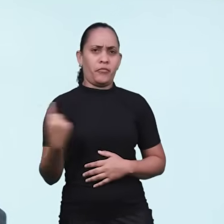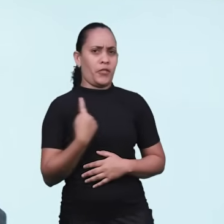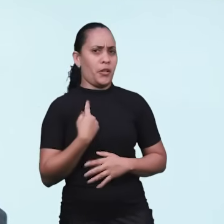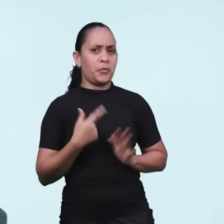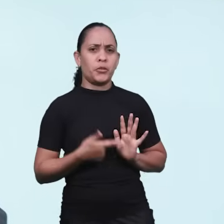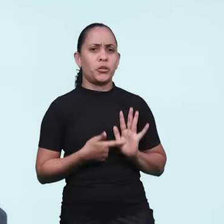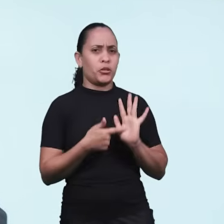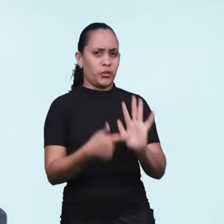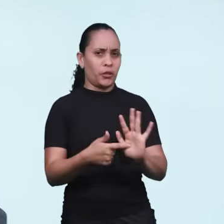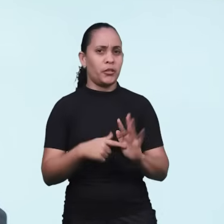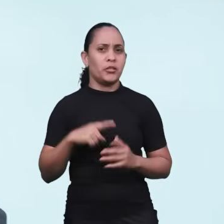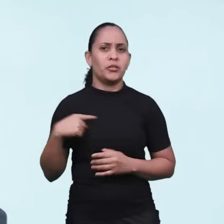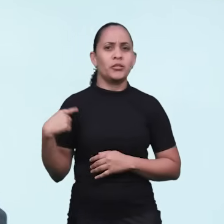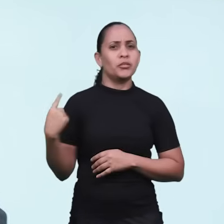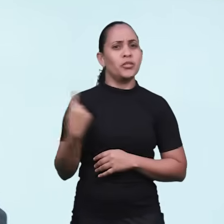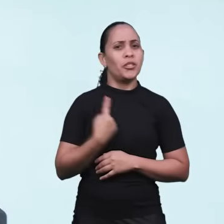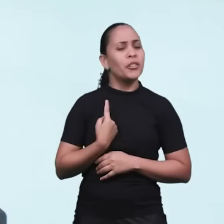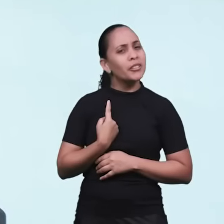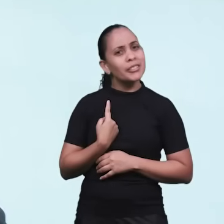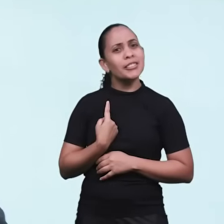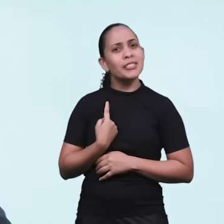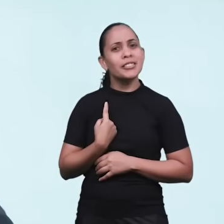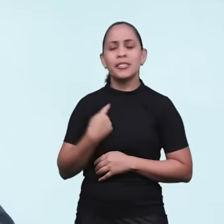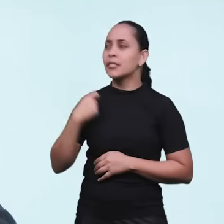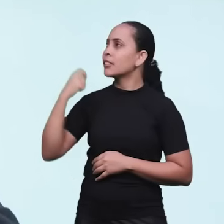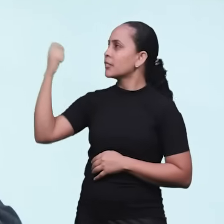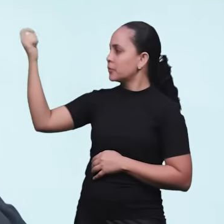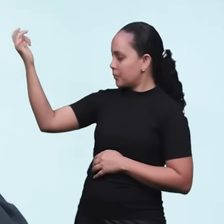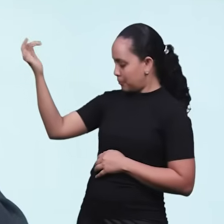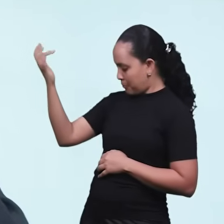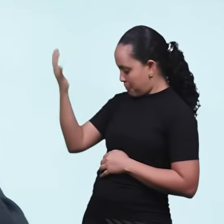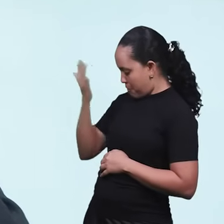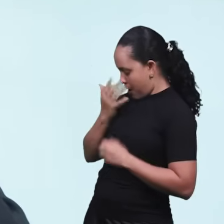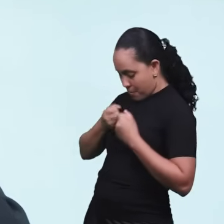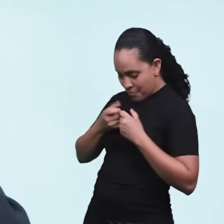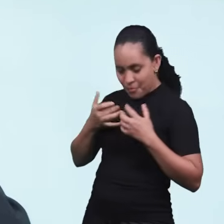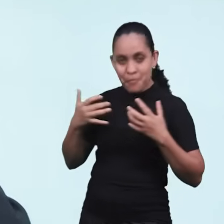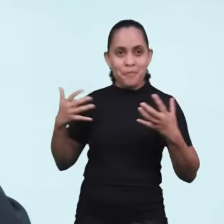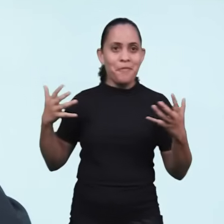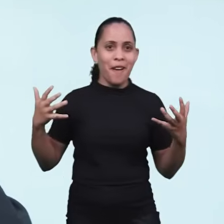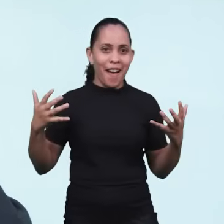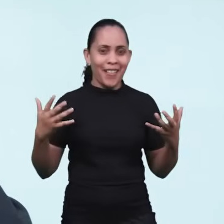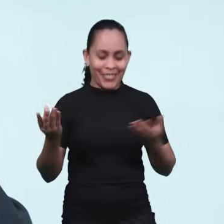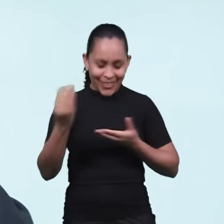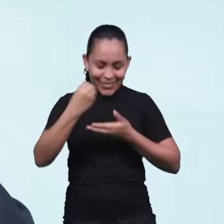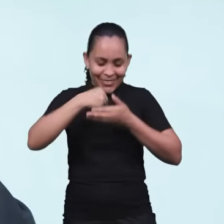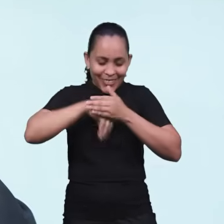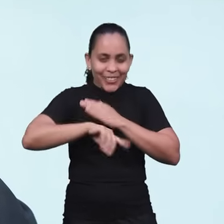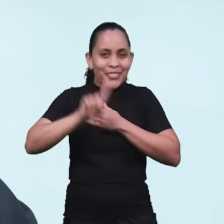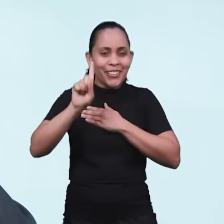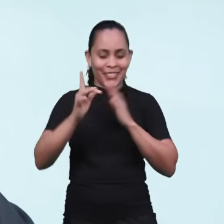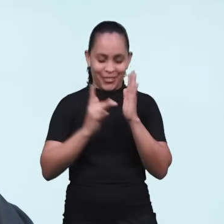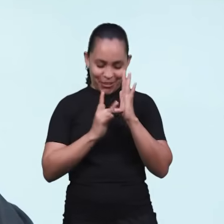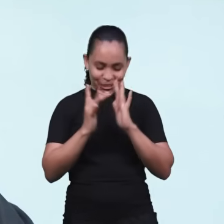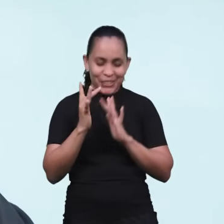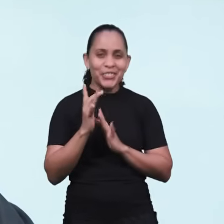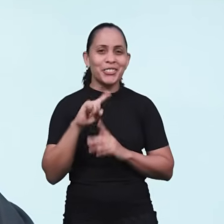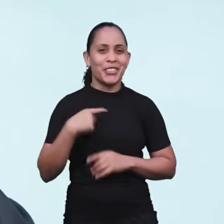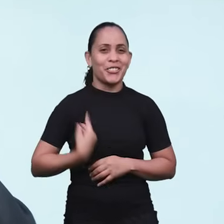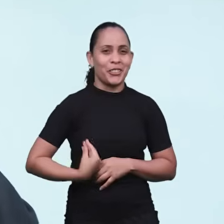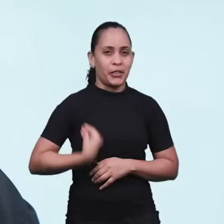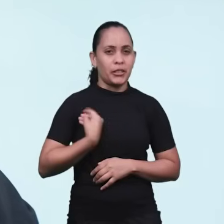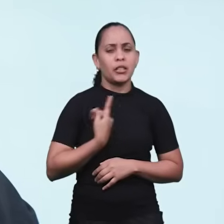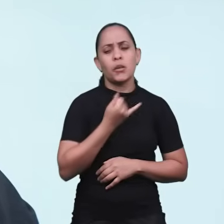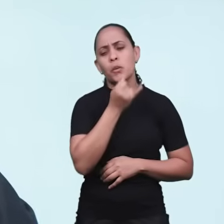geradora. Nós não refletimos a luz porque nós somos a fonte da luz, mas nós temos essa fonte que